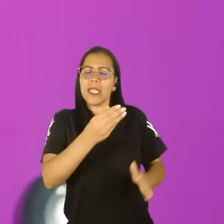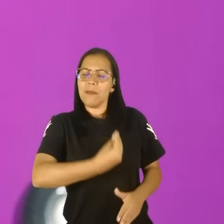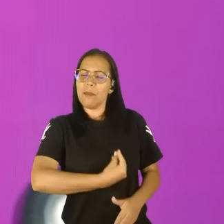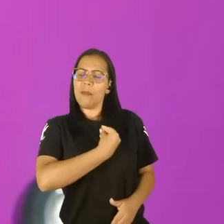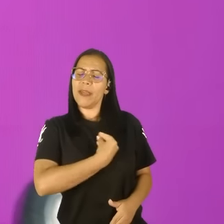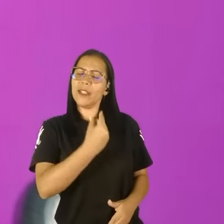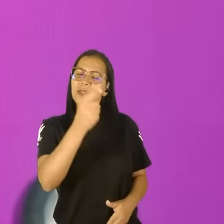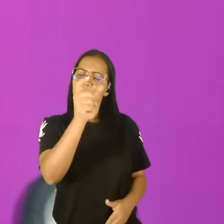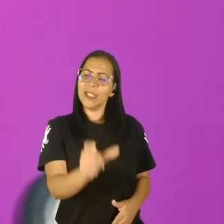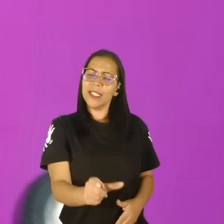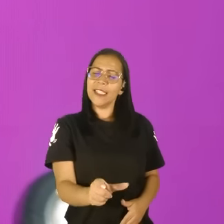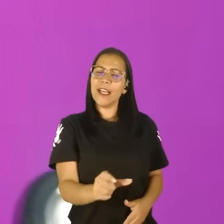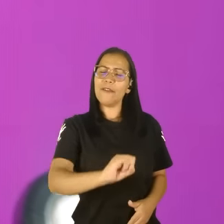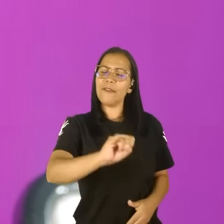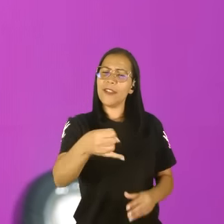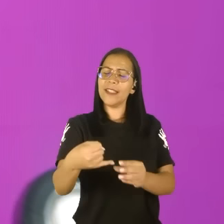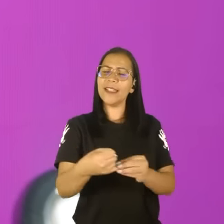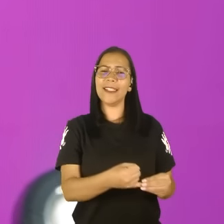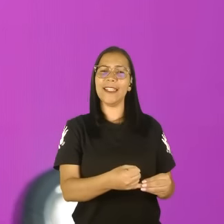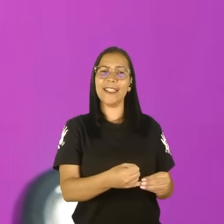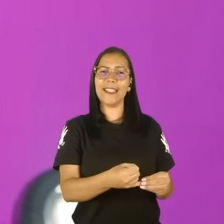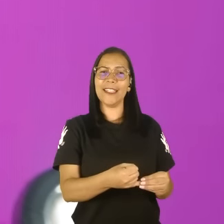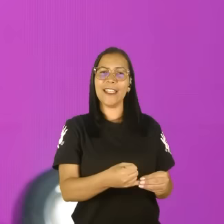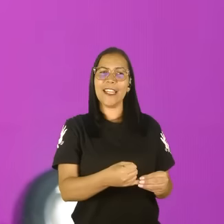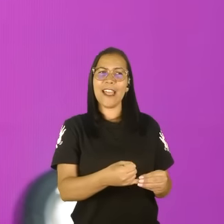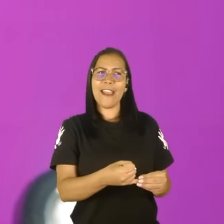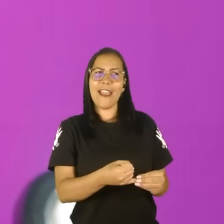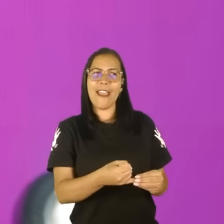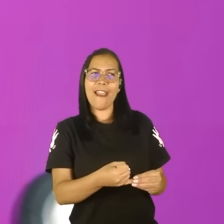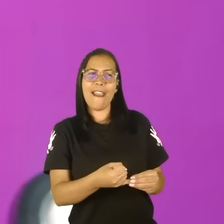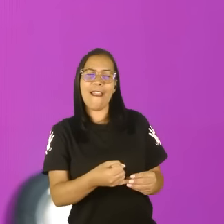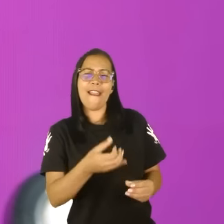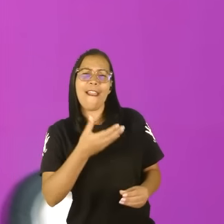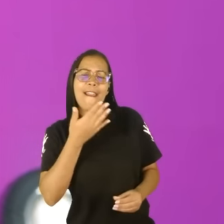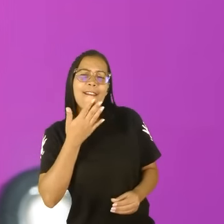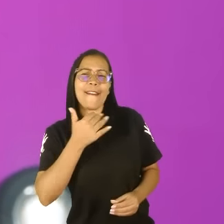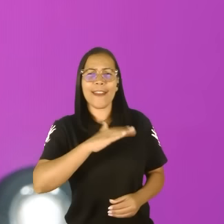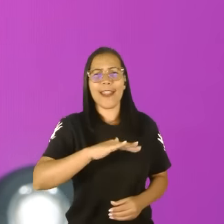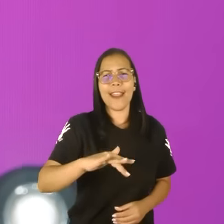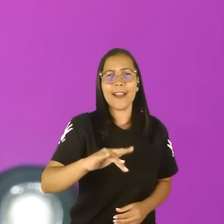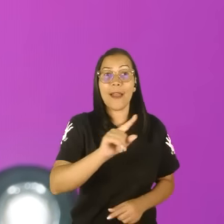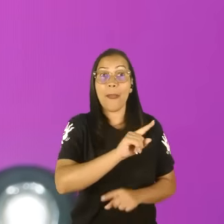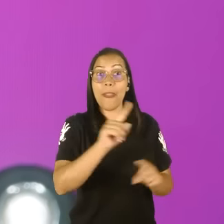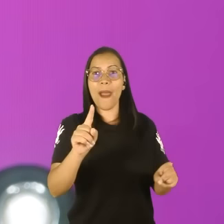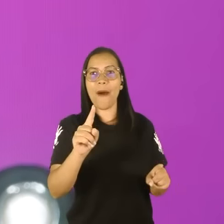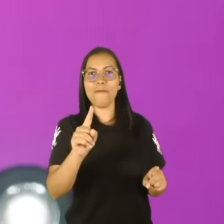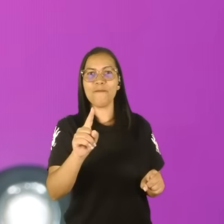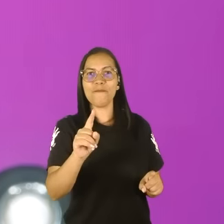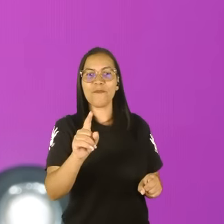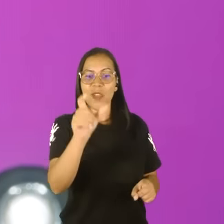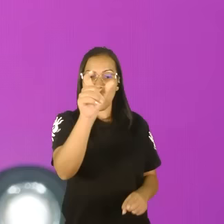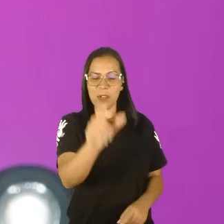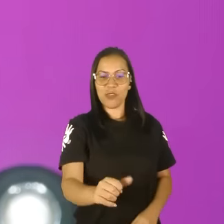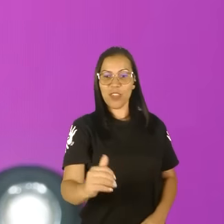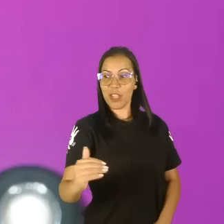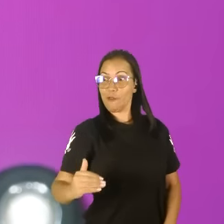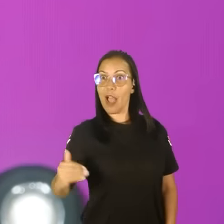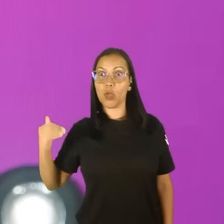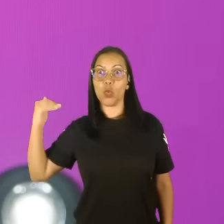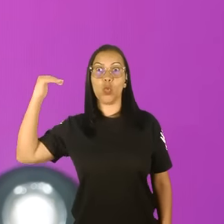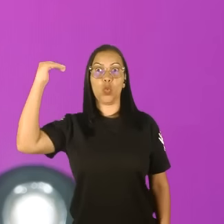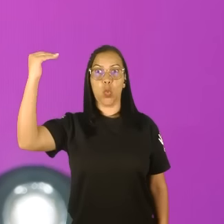interpretar sonhos, ele é um homem capaz de tomar decisões, ele é um homem que tem a chave do celeiro na mão. O mundo inteiro passando